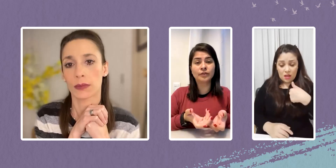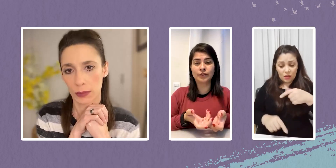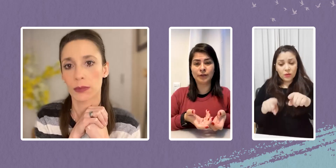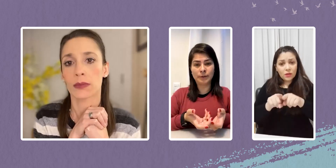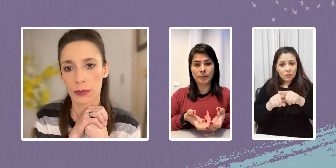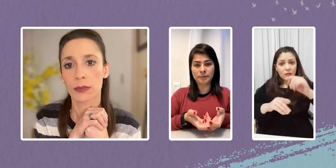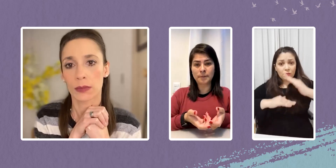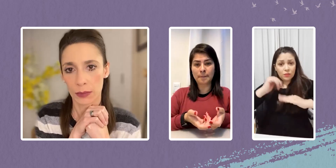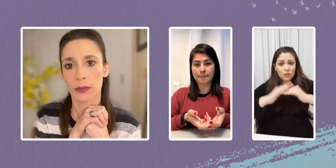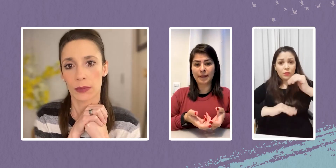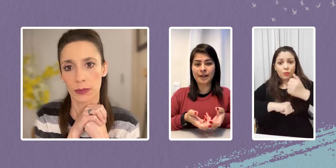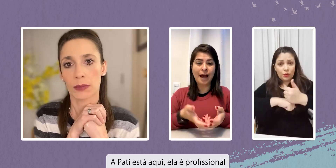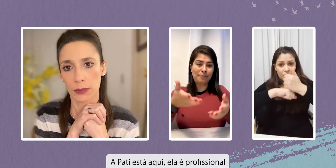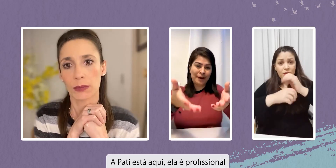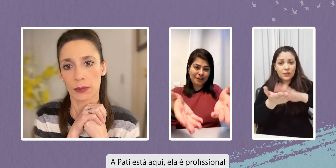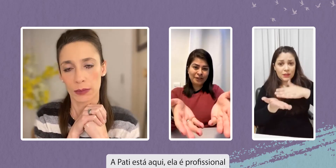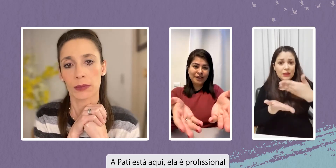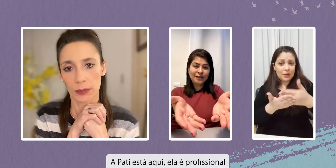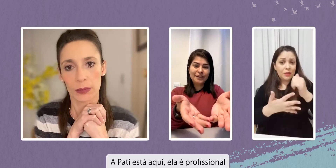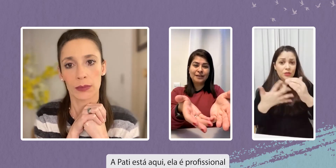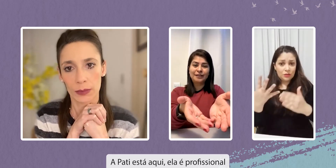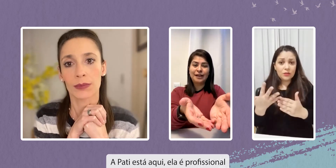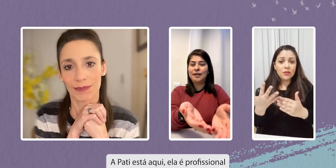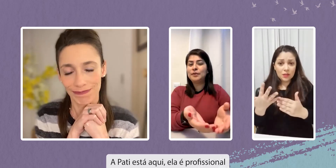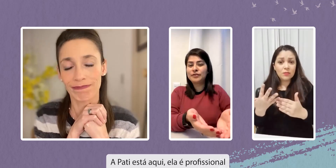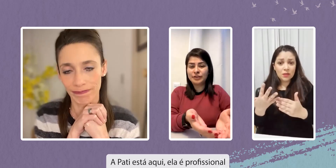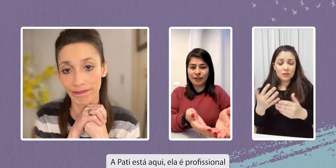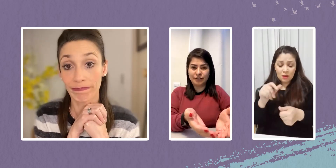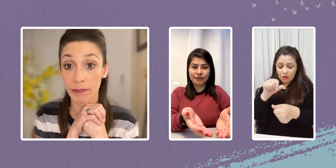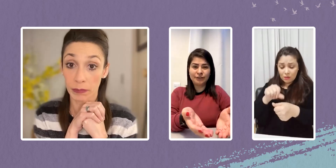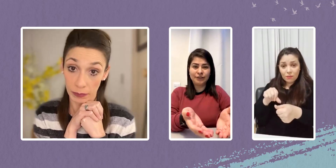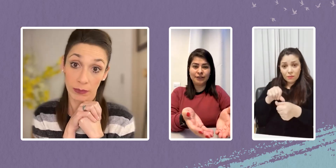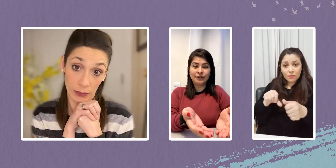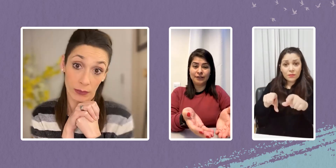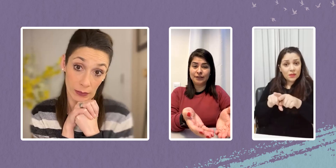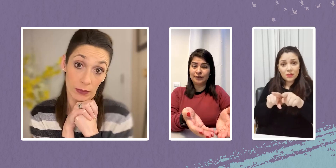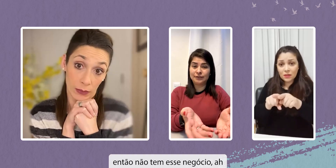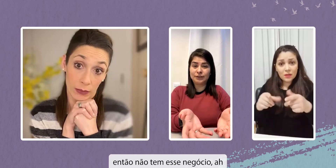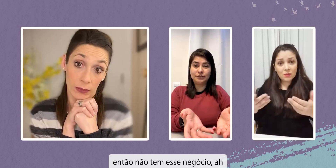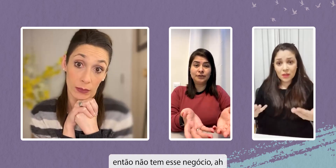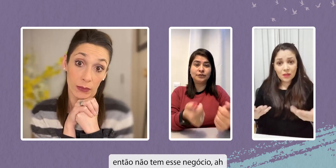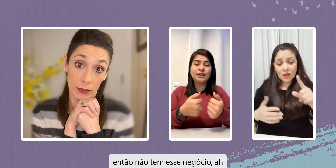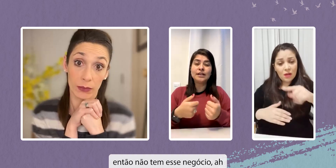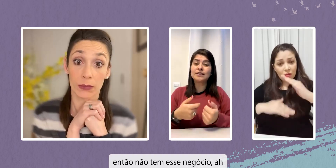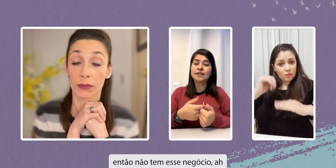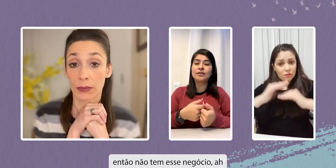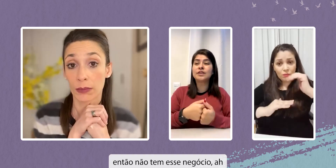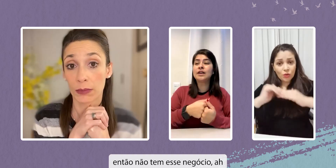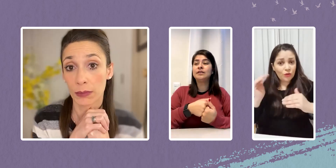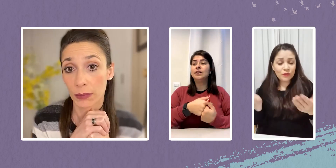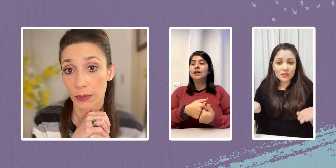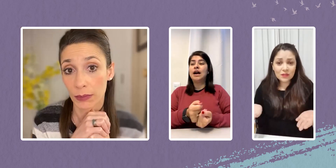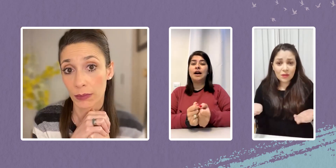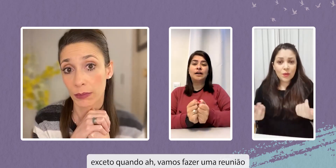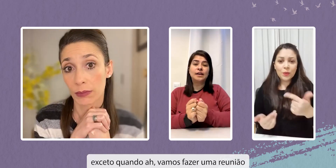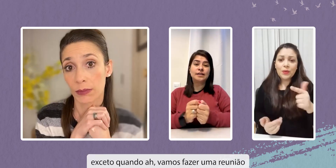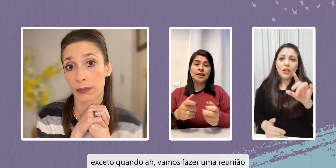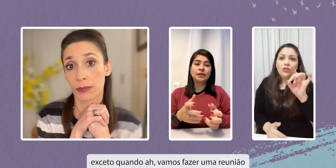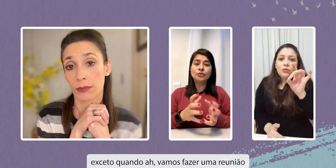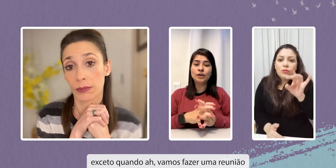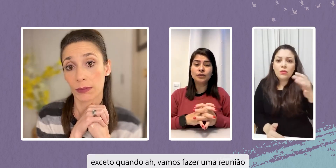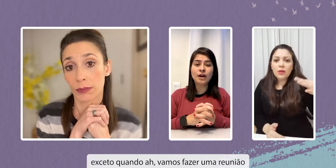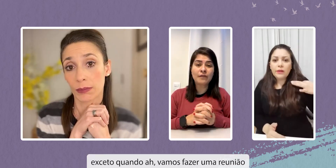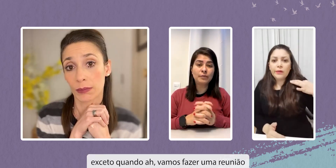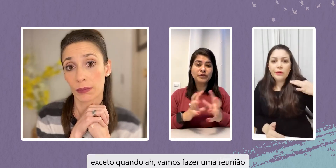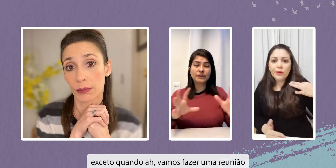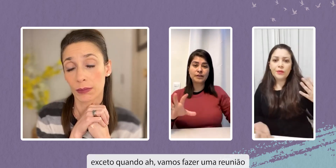disso. A Paty tá aqui. Ela é professora. Uhum. Então, não tem esse negócio,